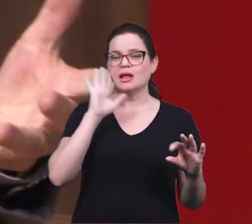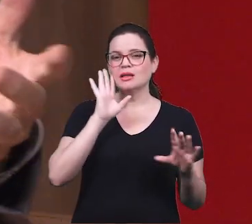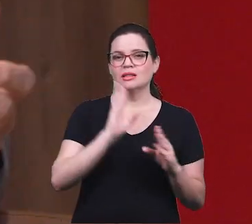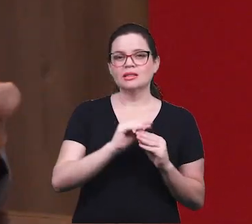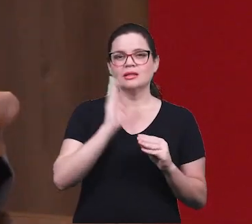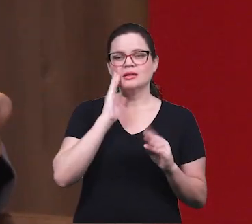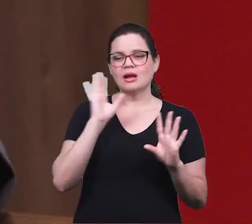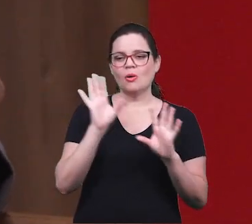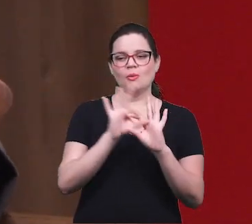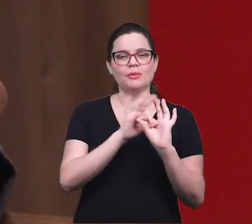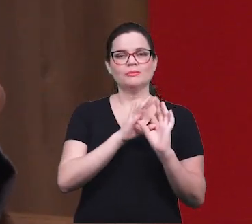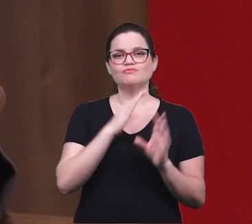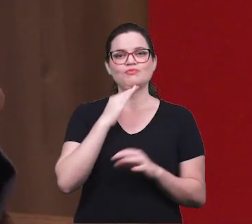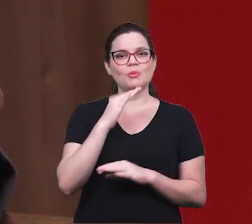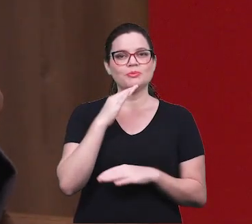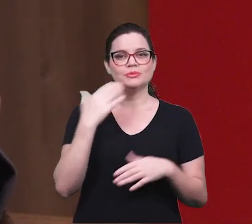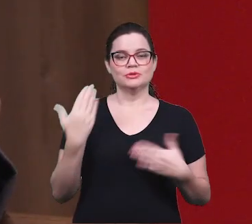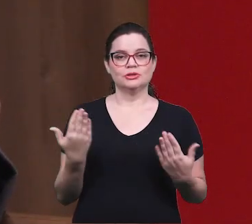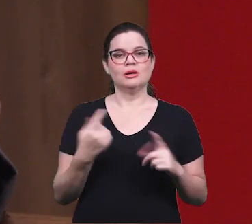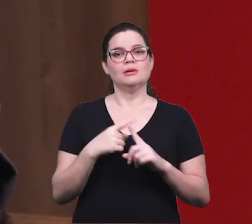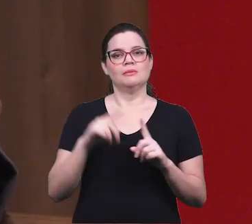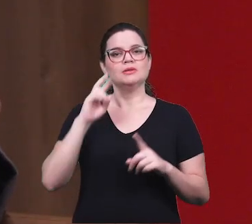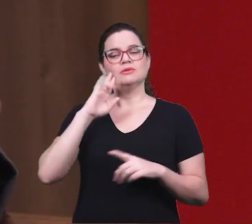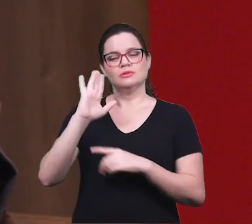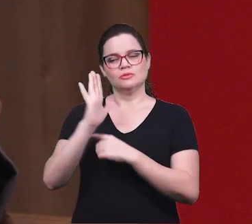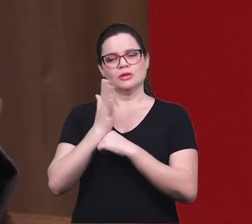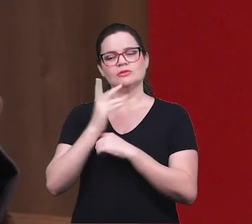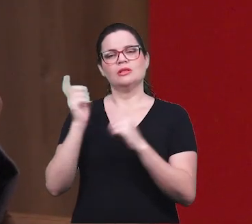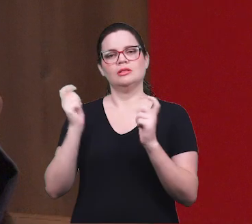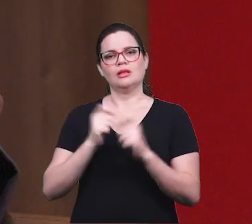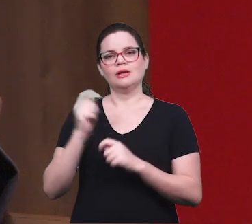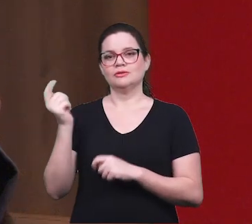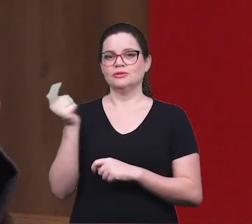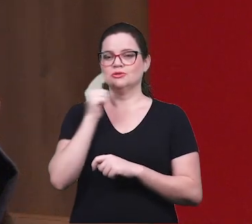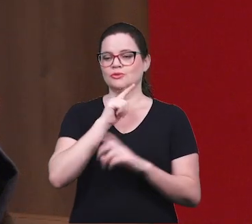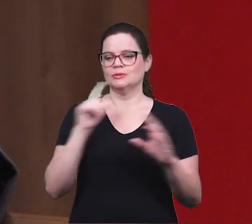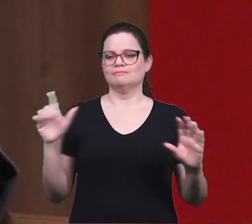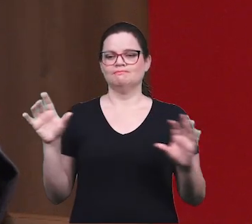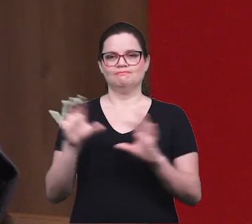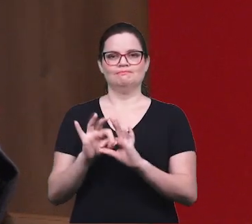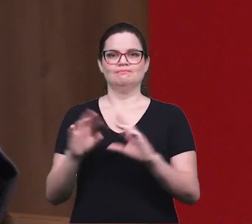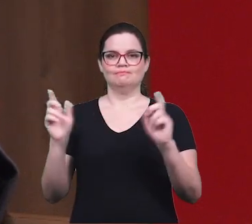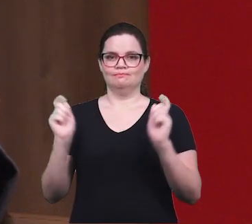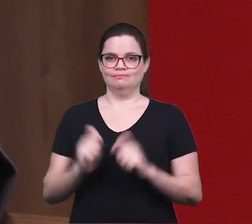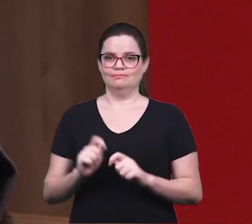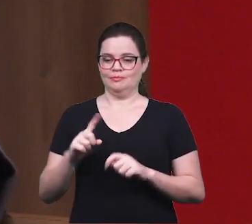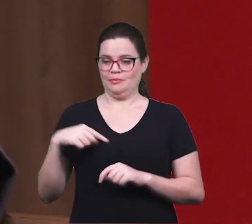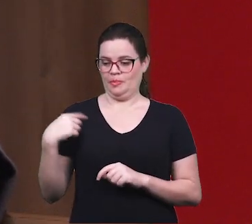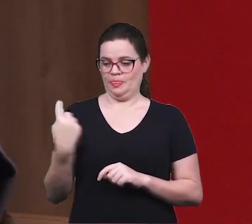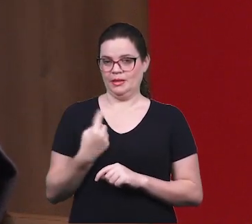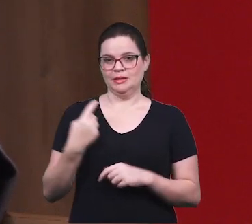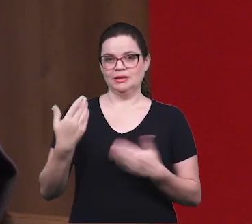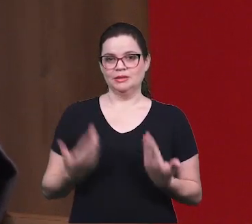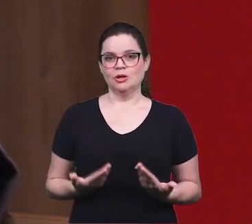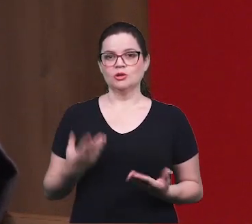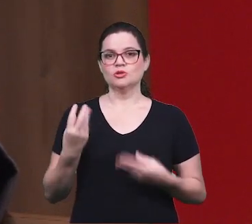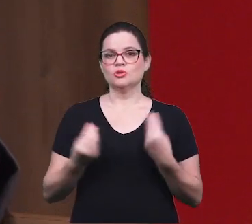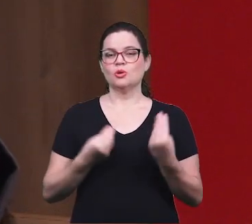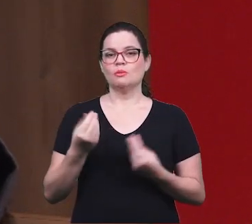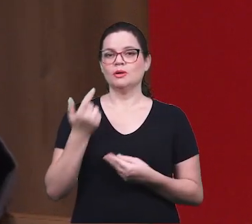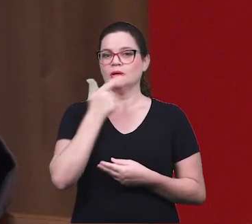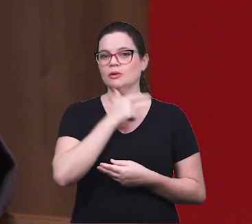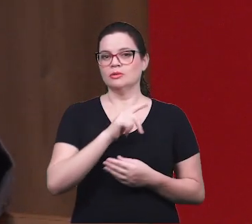nós pudéssemos entrar. E diz a palavra que nós fomos feitos idôneos, remidos pelo sangue